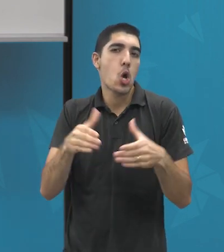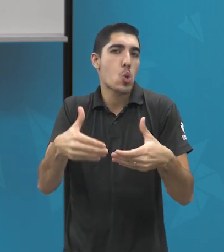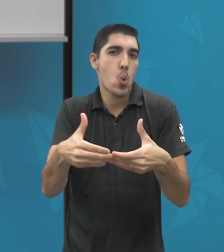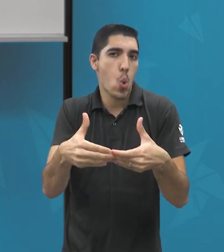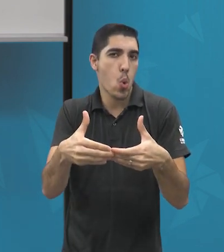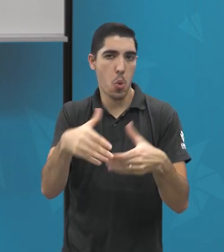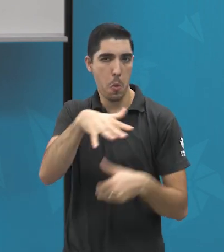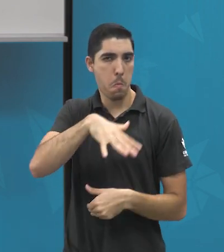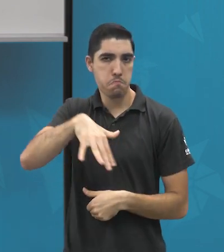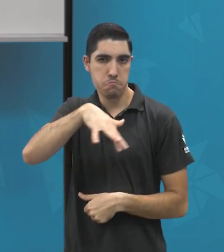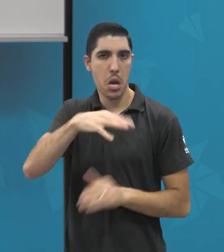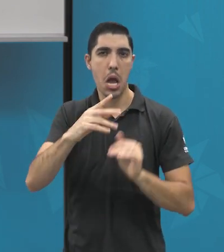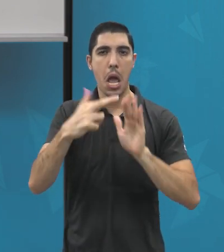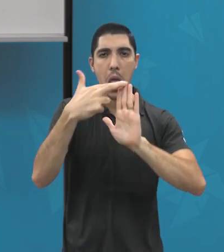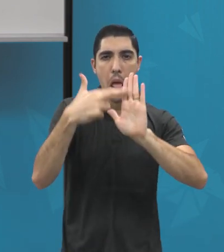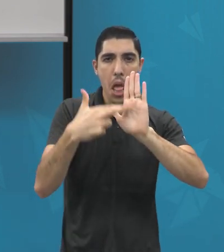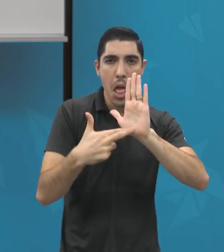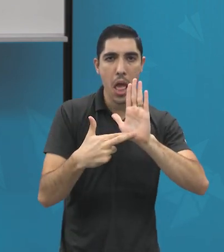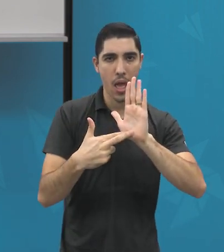apequenando-a,